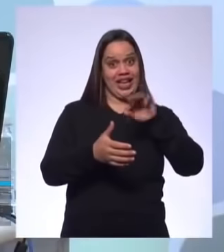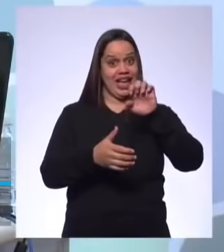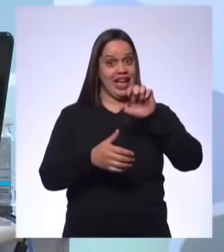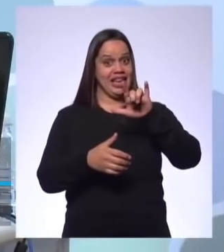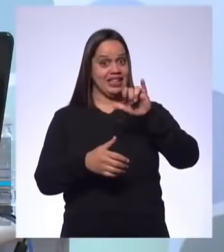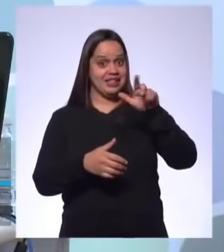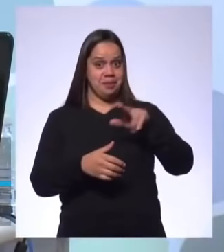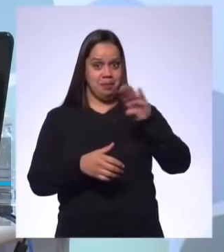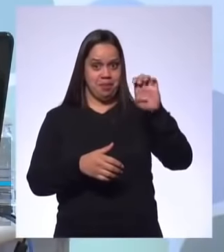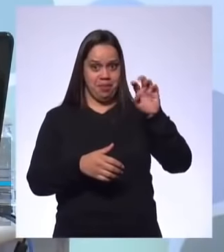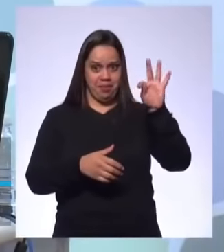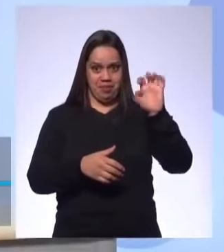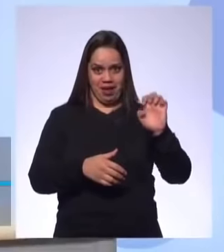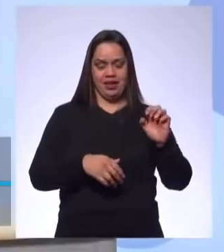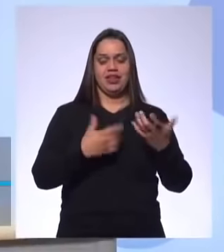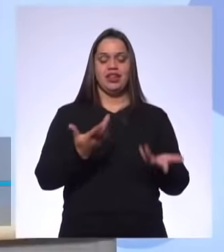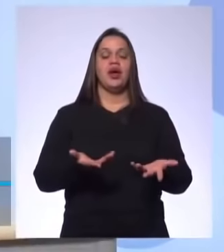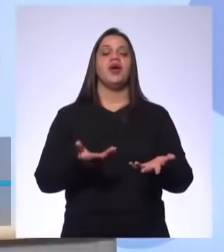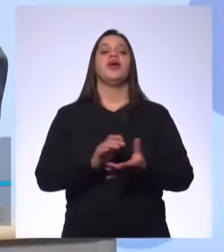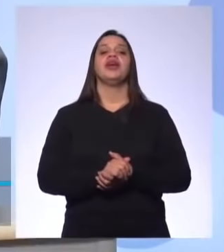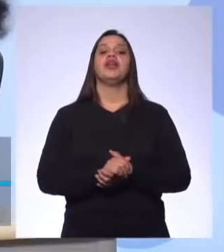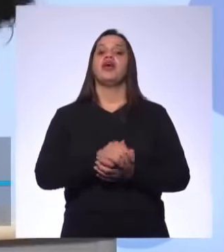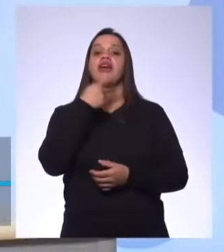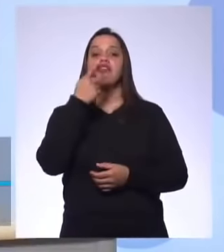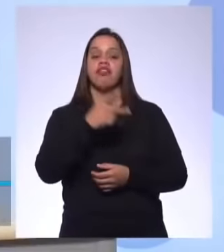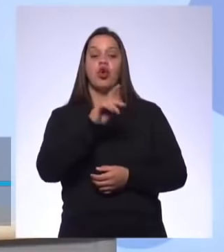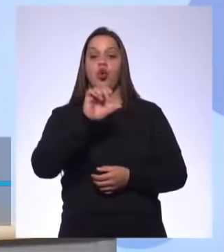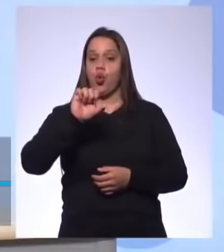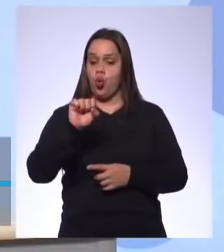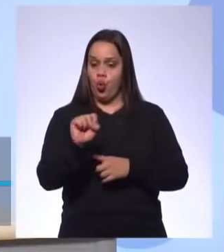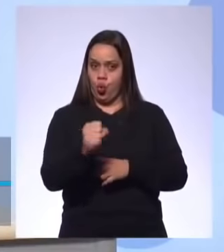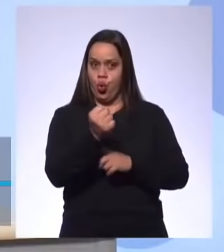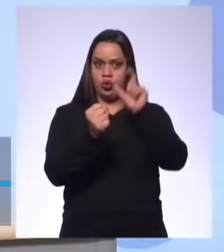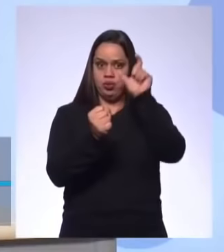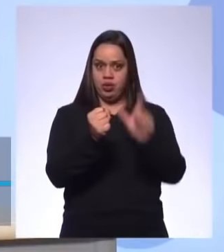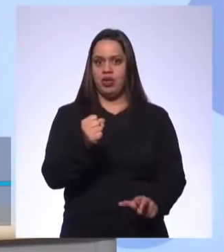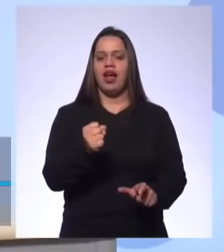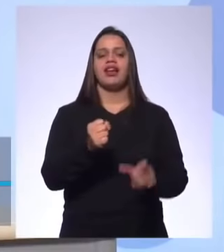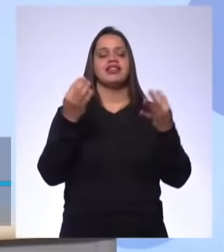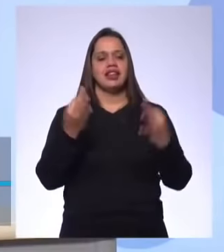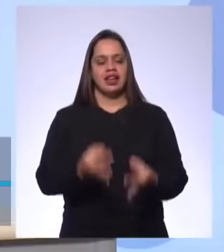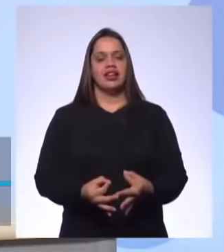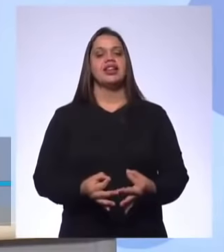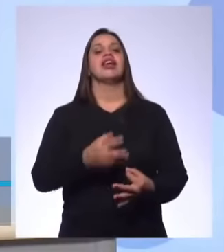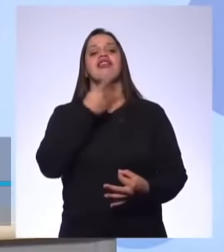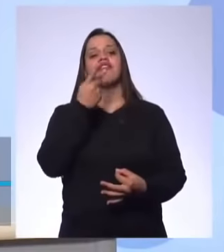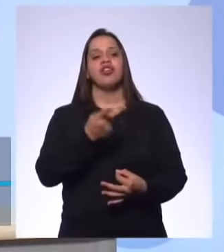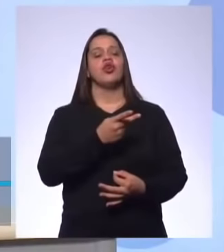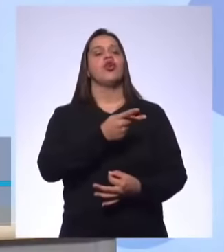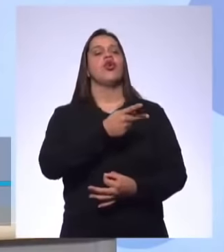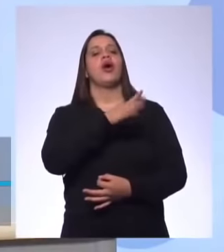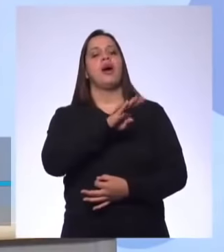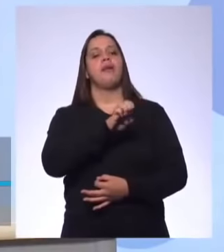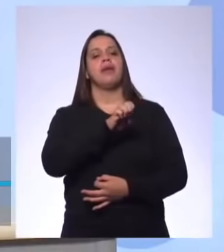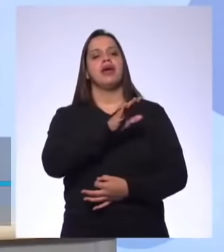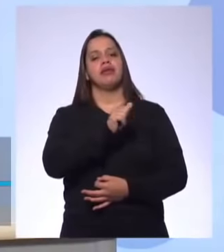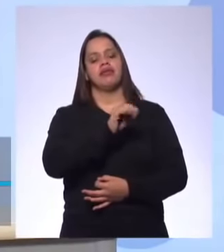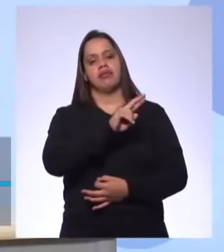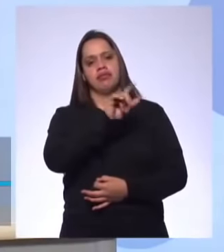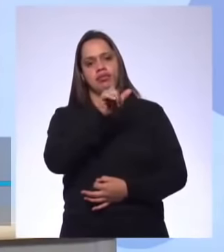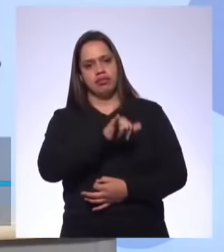E exatamente. aí, então, quem disse 8, como a Beatriz, acertou. Quem disse 8, como a